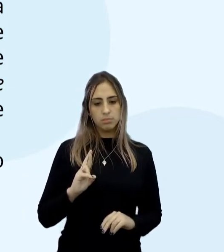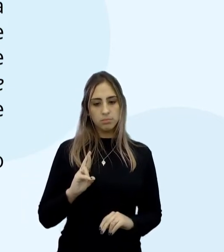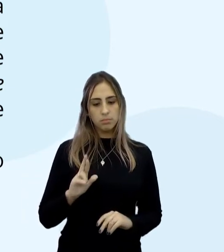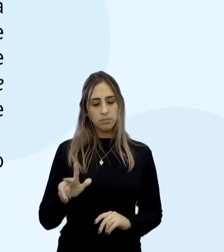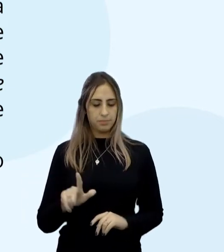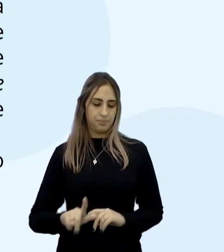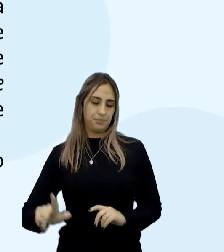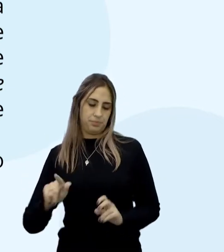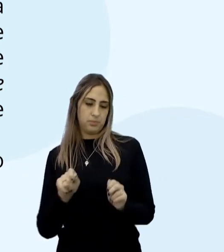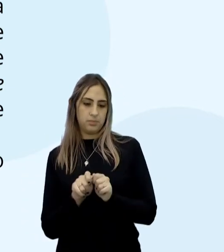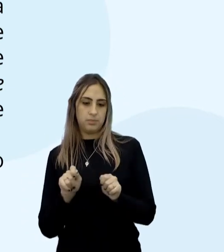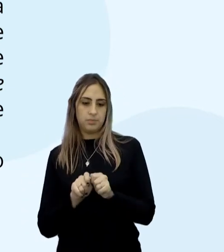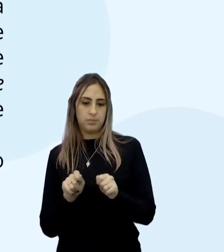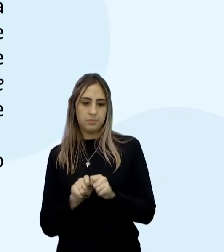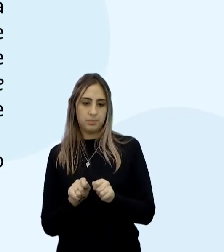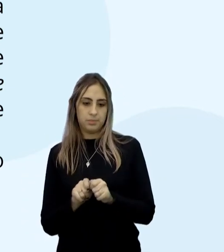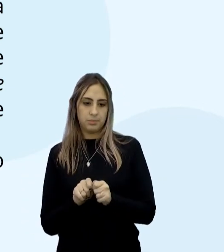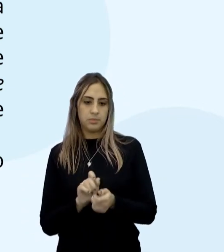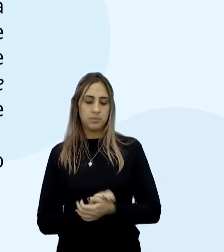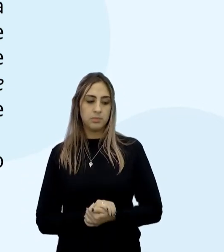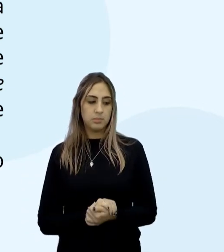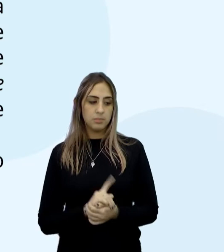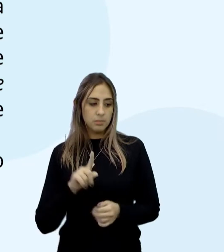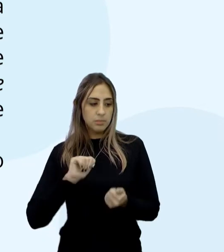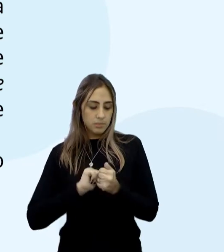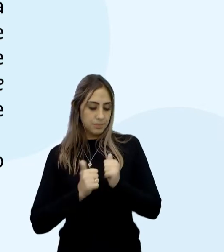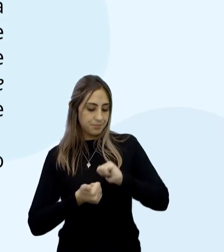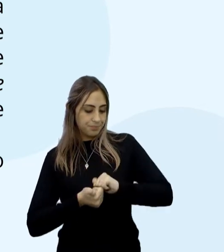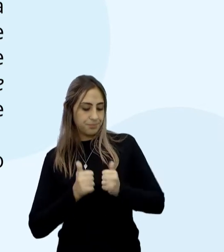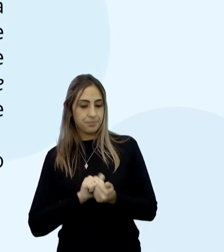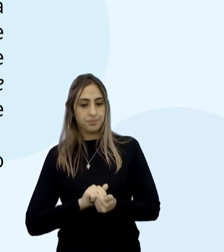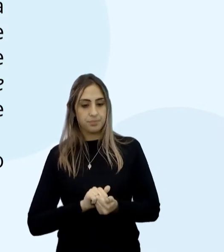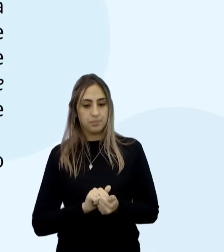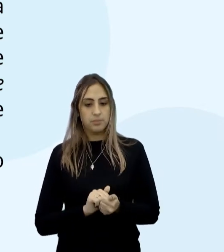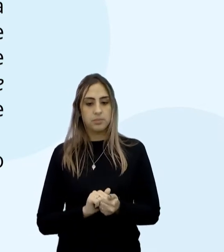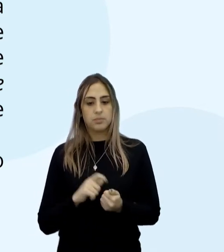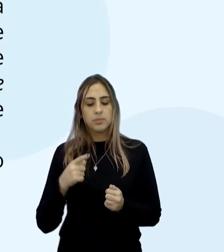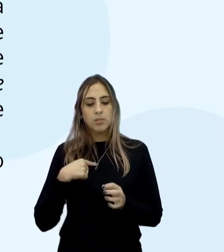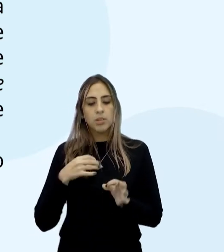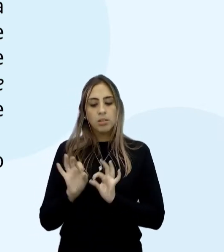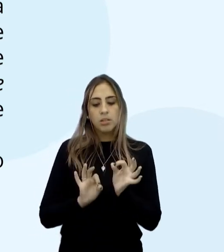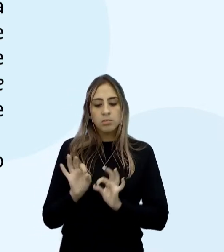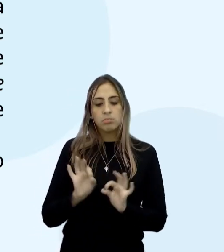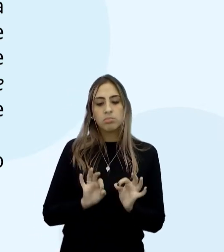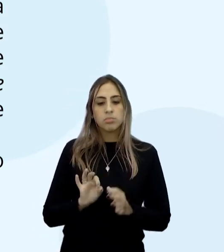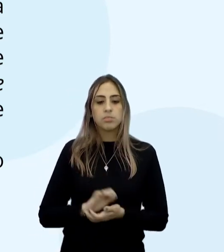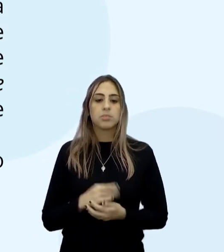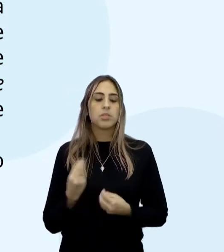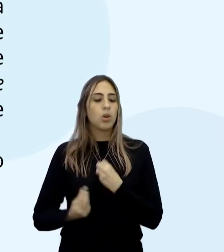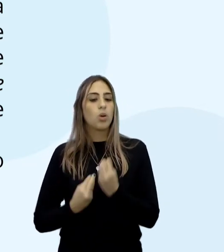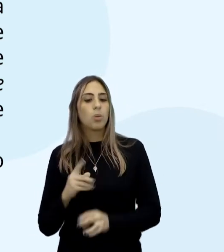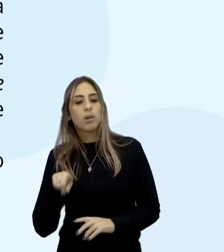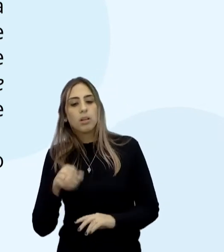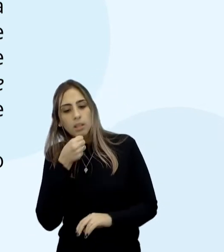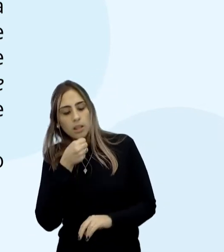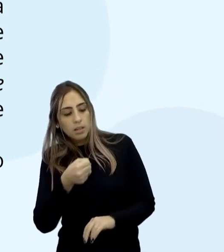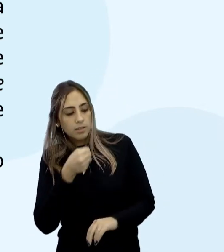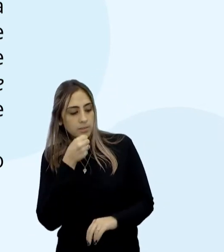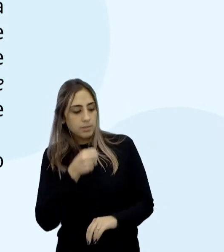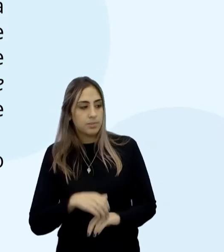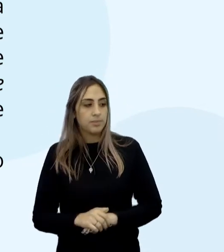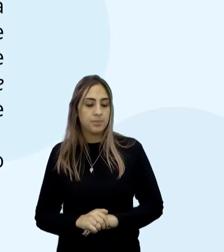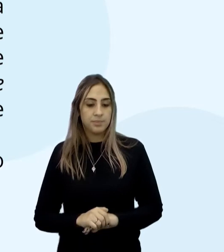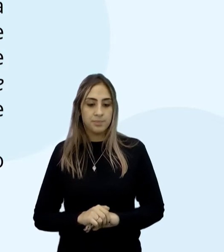claro, a gente faz uma adaptação, não, uma correção, né? De como ficará a entrevista, é uma